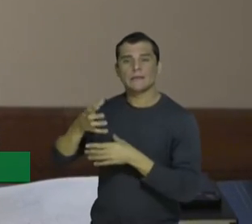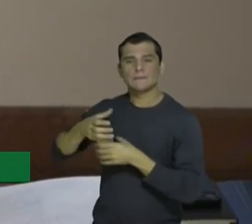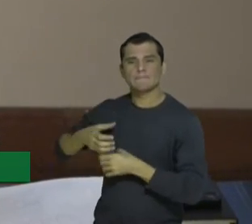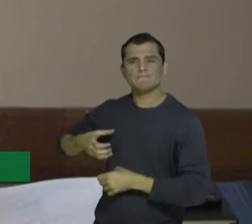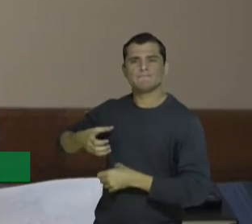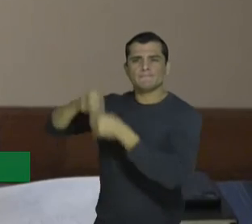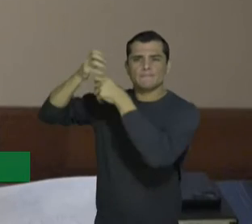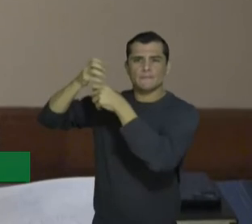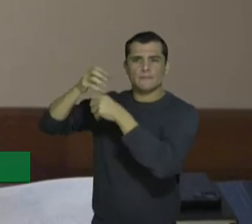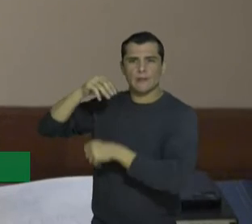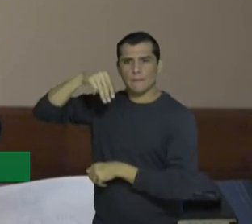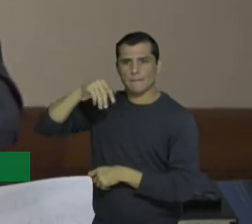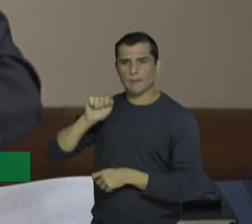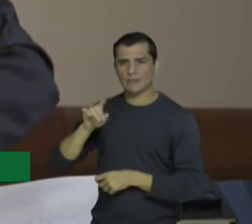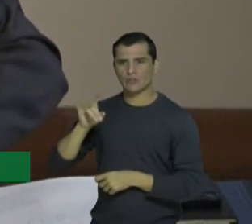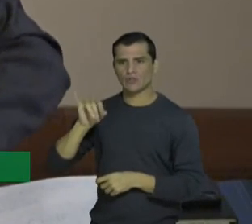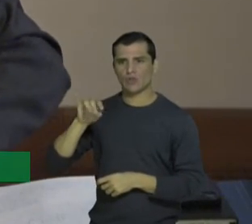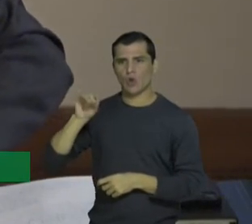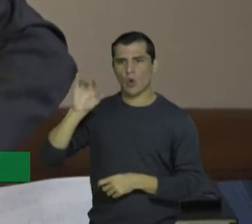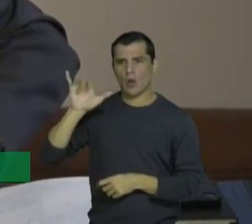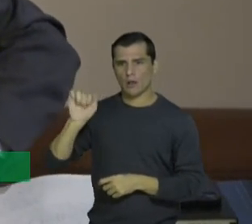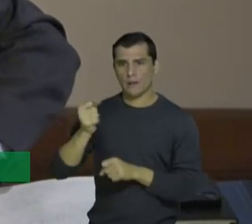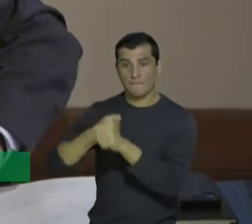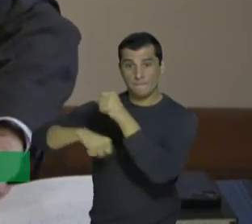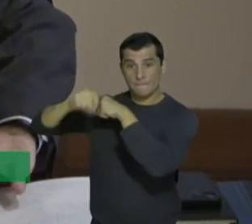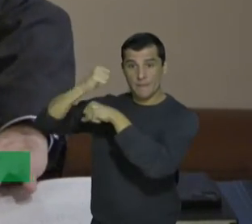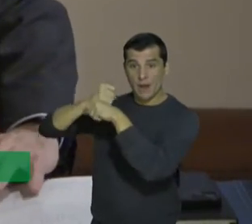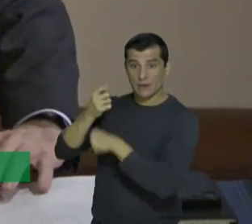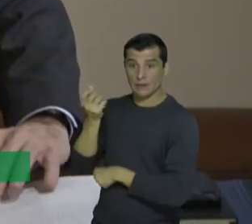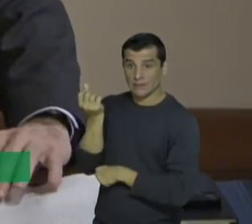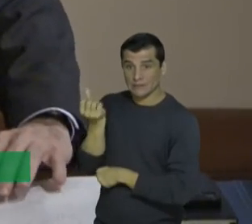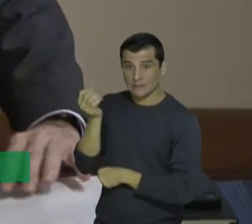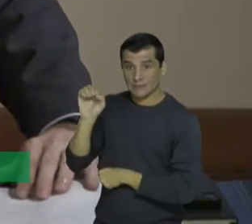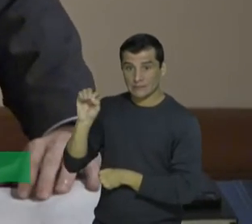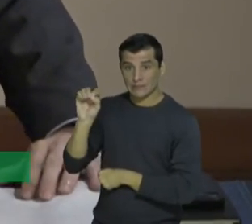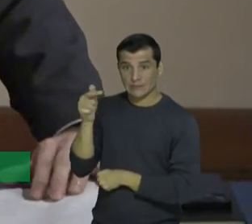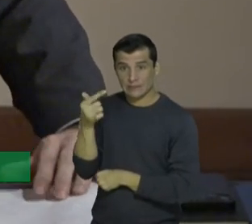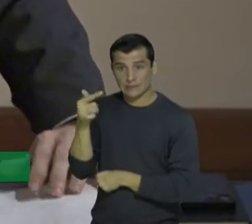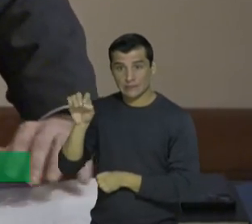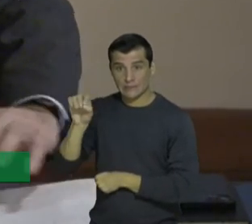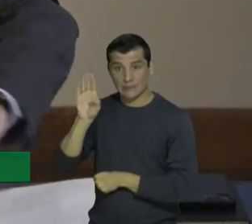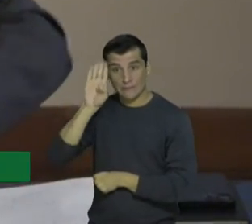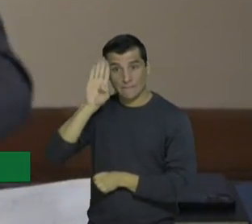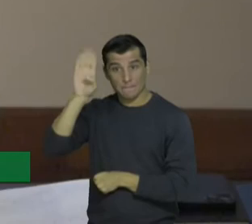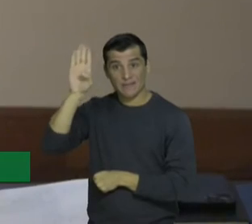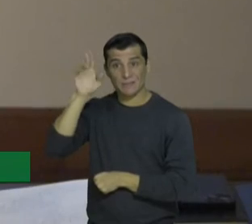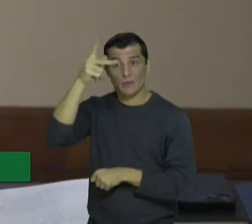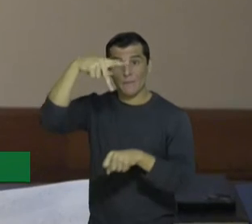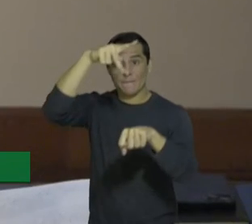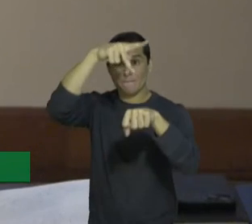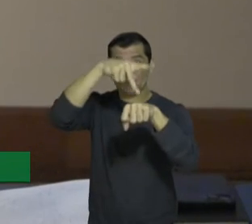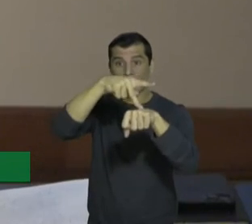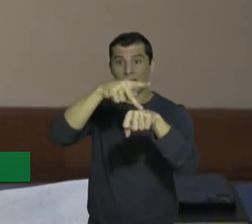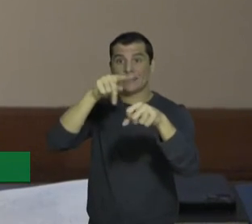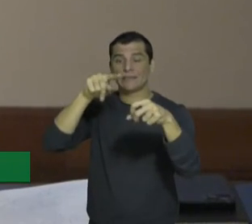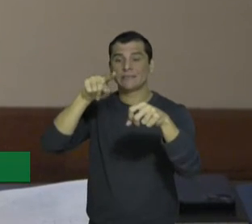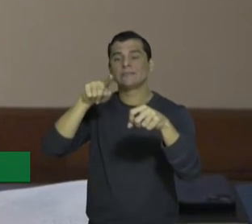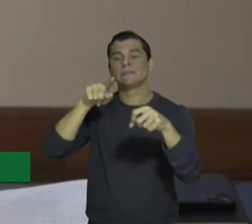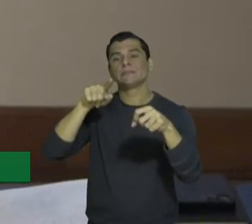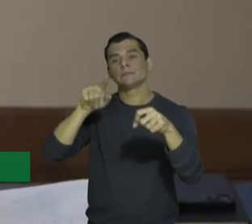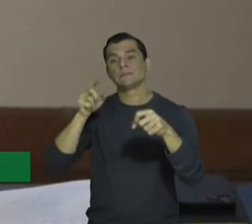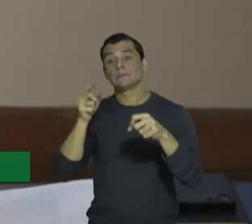50 nos anos 60 eram exportados paraa Europa e pros Estados Unidos principalmente eh nós nos últimos